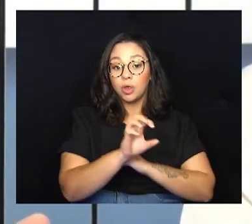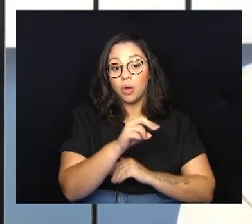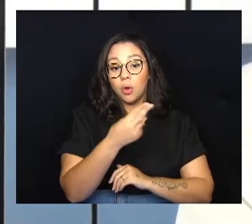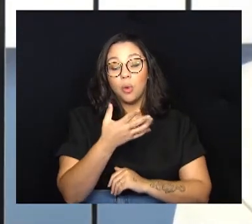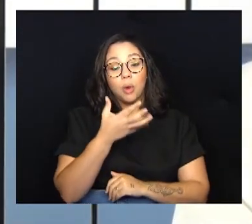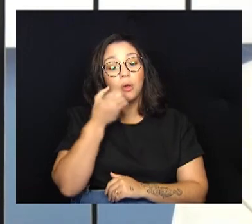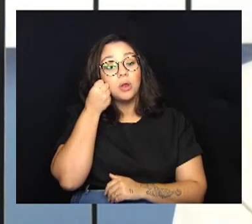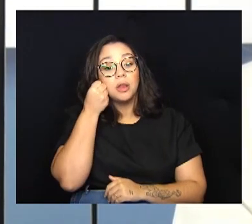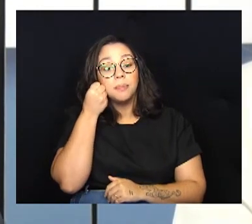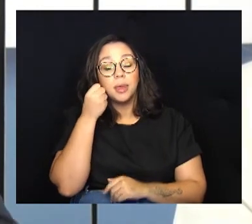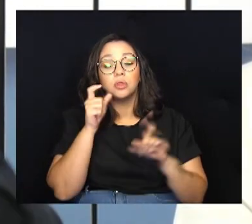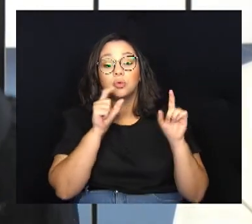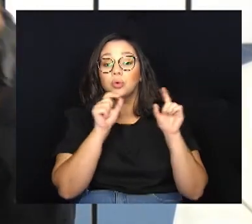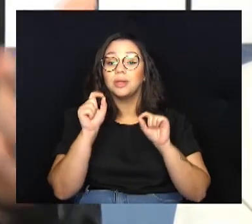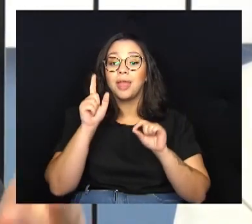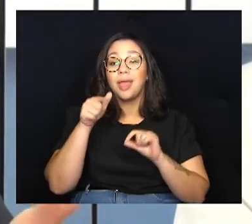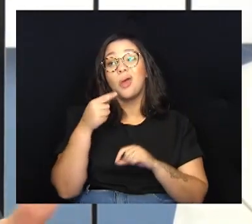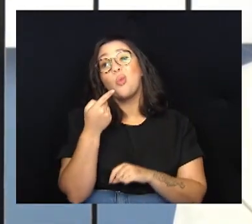diagnosticar,